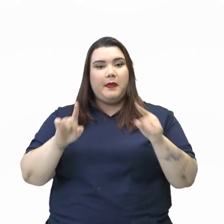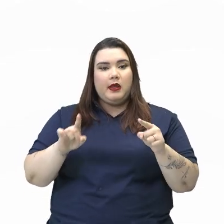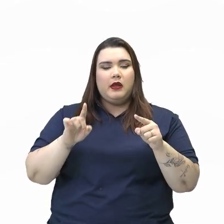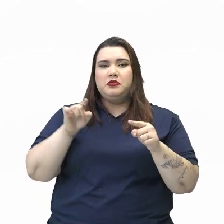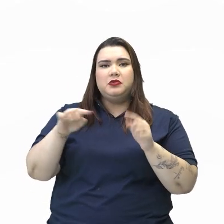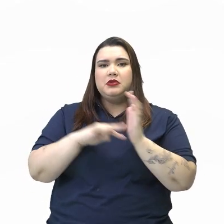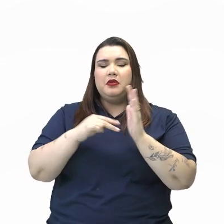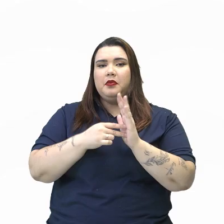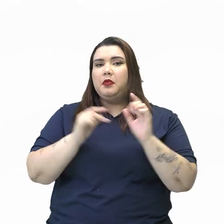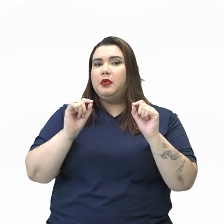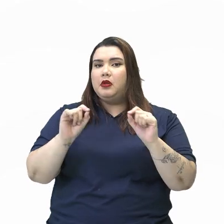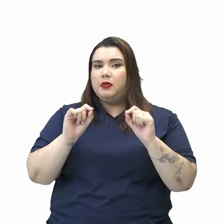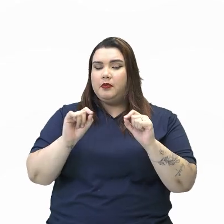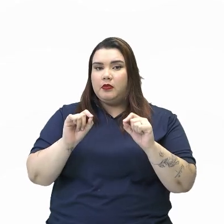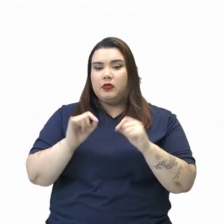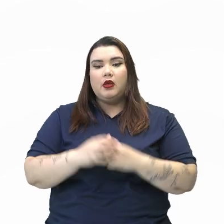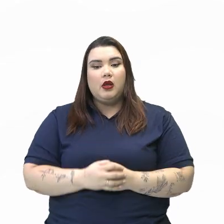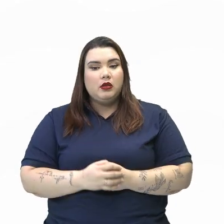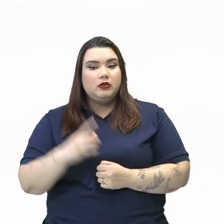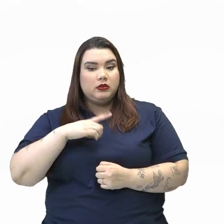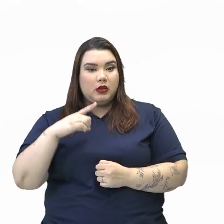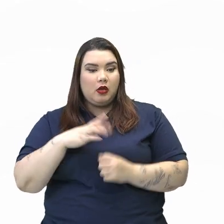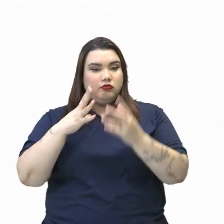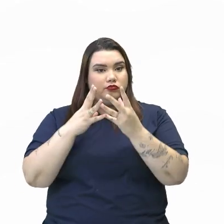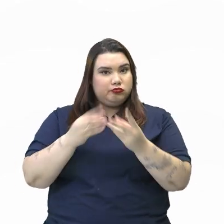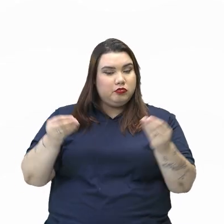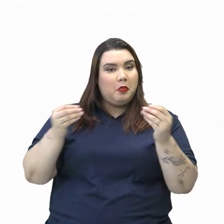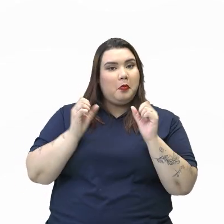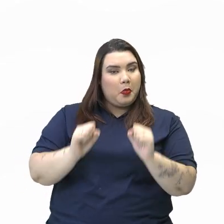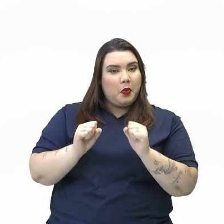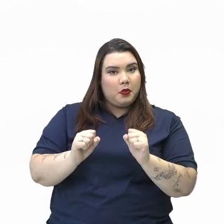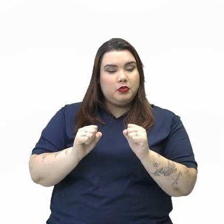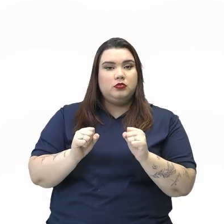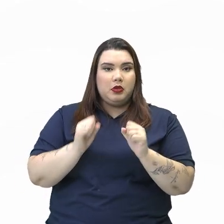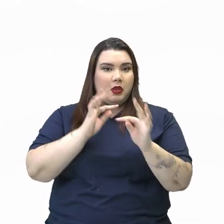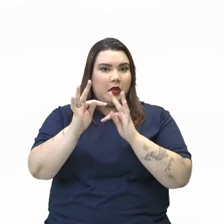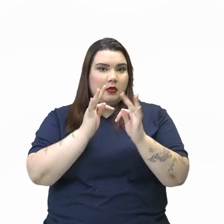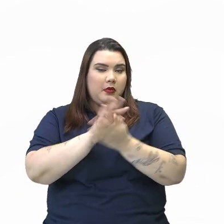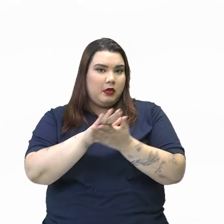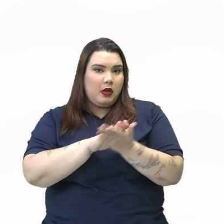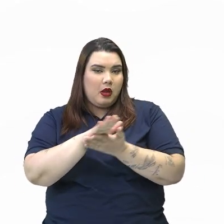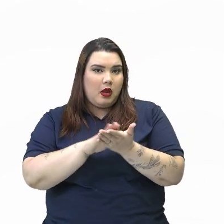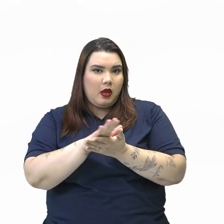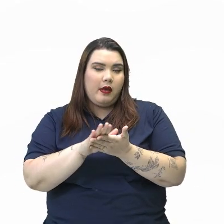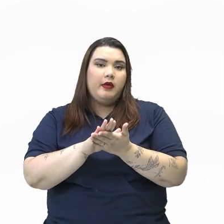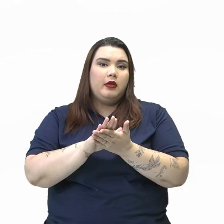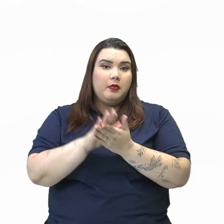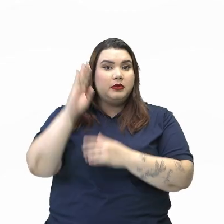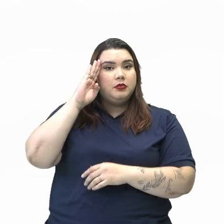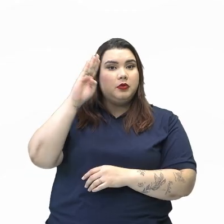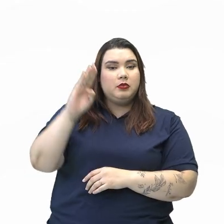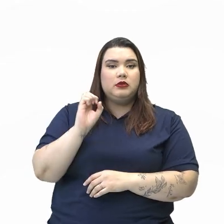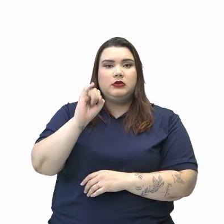condição autolimitada? Quer dizer que ela tende a desaparecer por si só, sem tratamento específico, especialmente